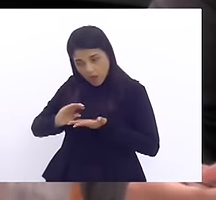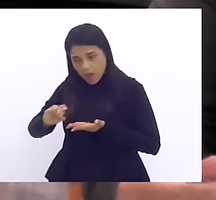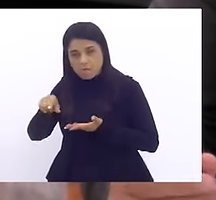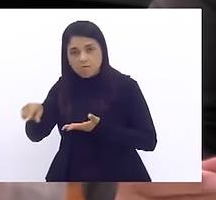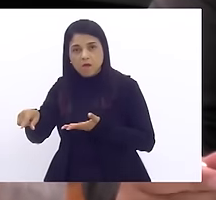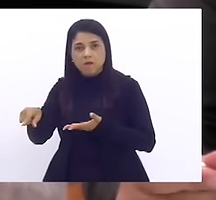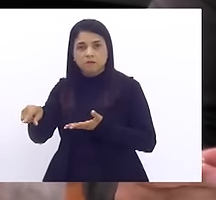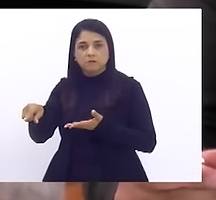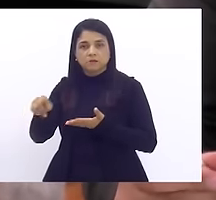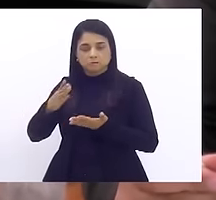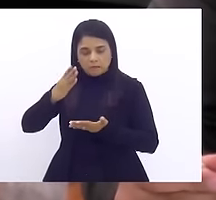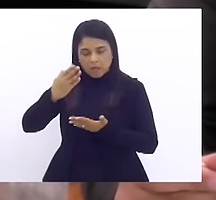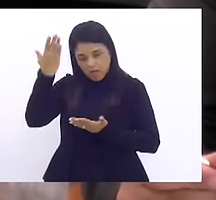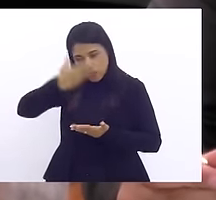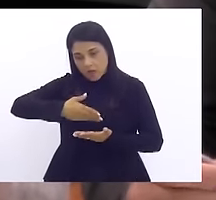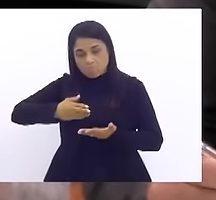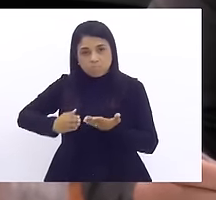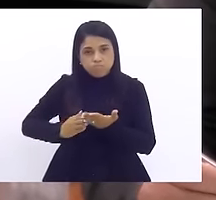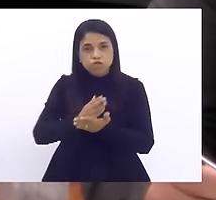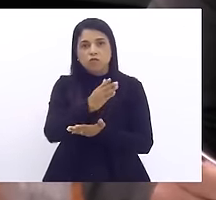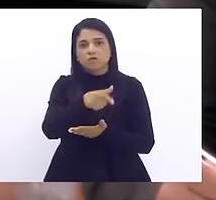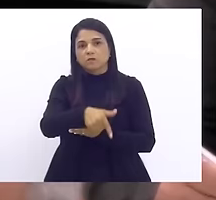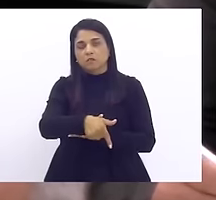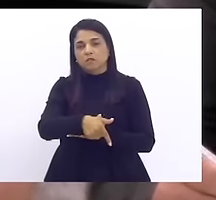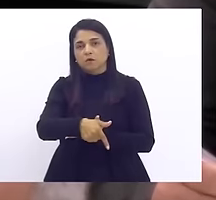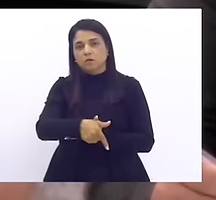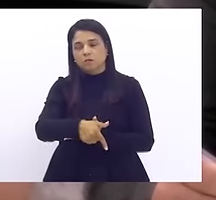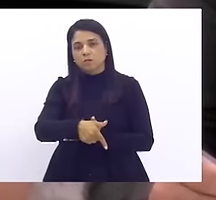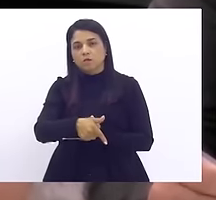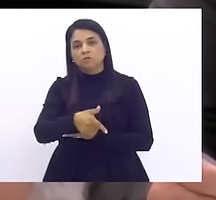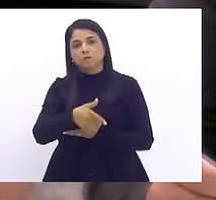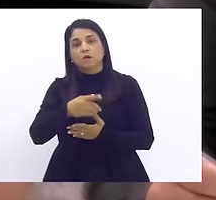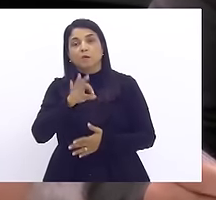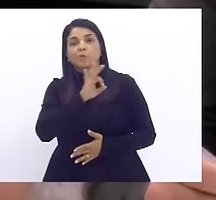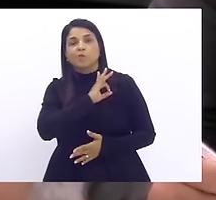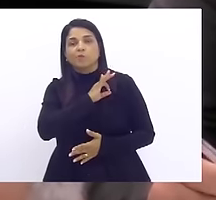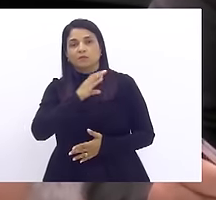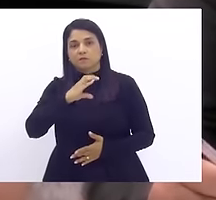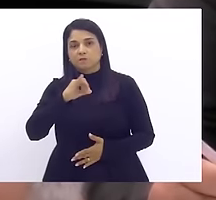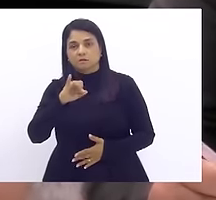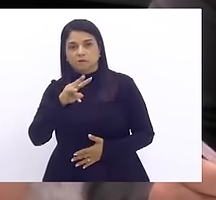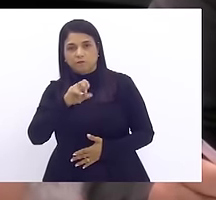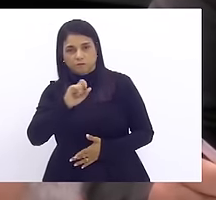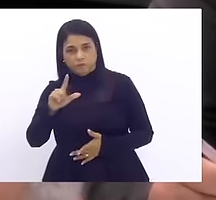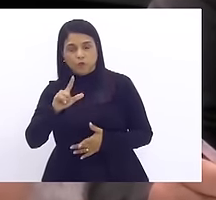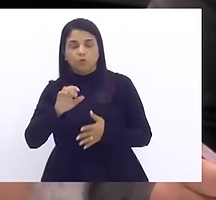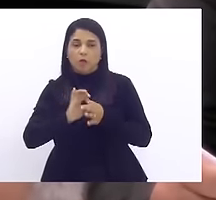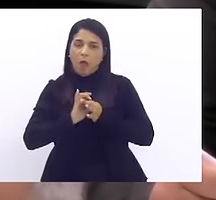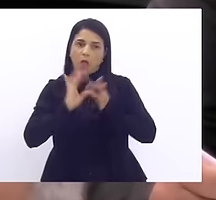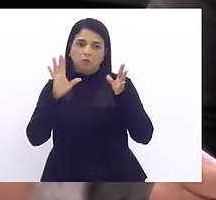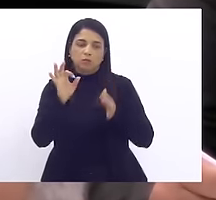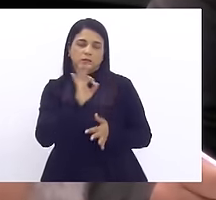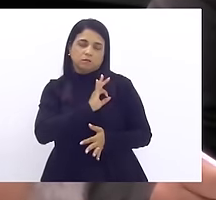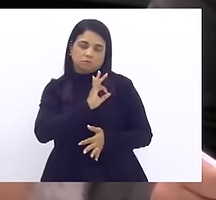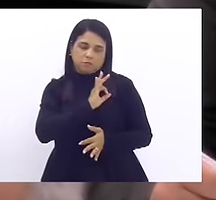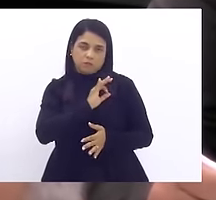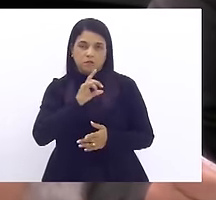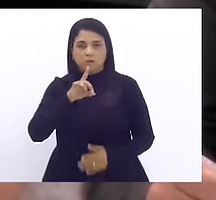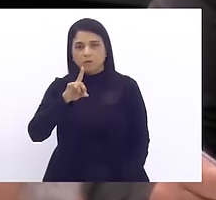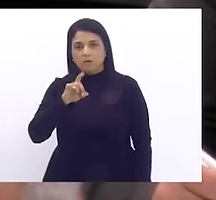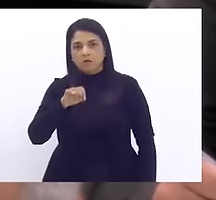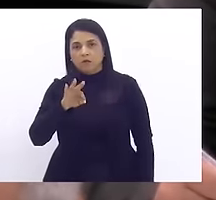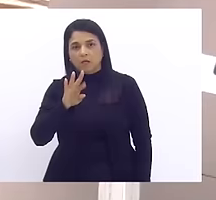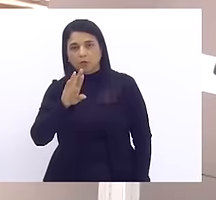aprovação da prestação de contas pela Polícia Civil E aí sim é autorizado o repasse a polícia autoriza que o Detro